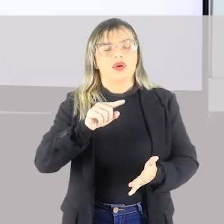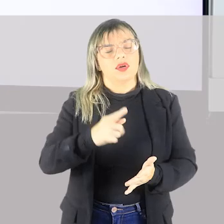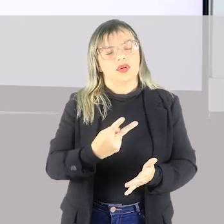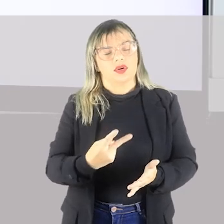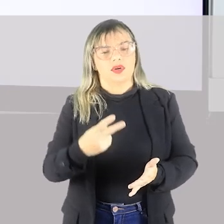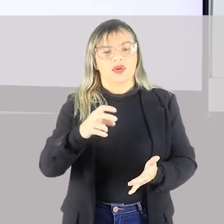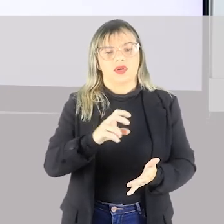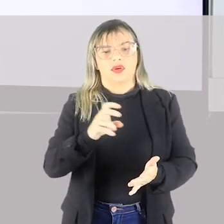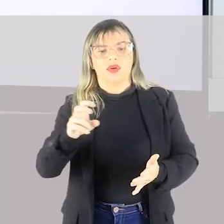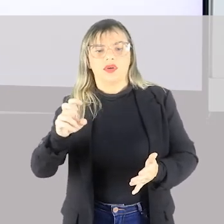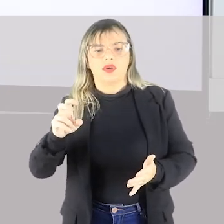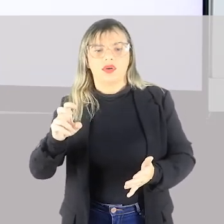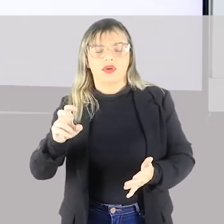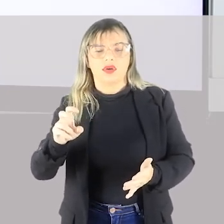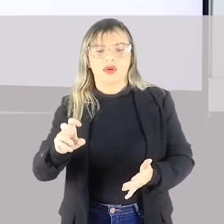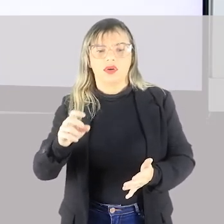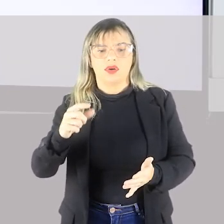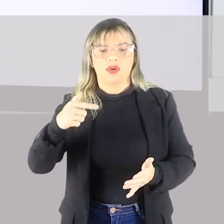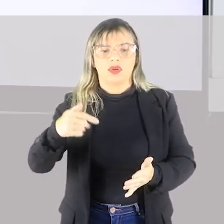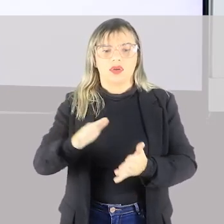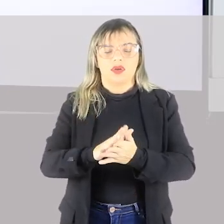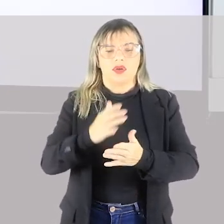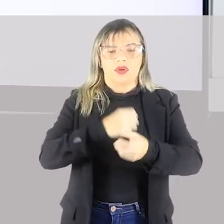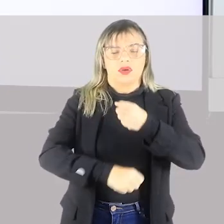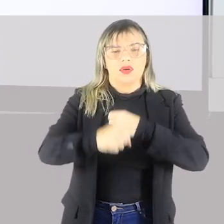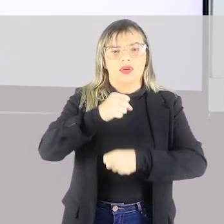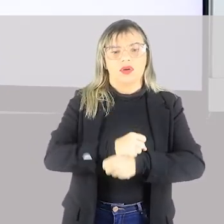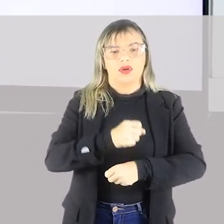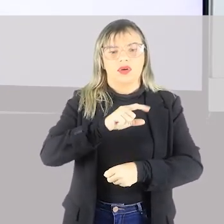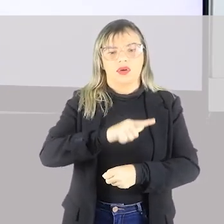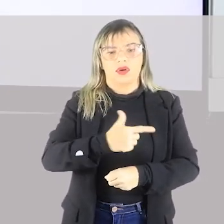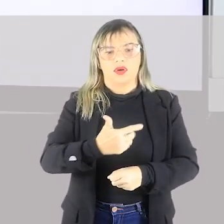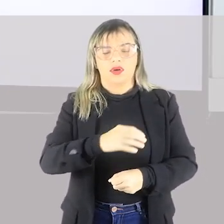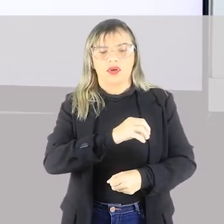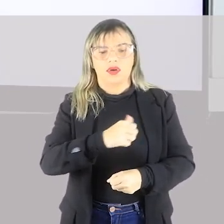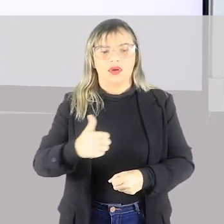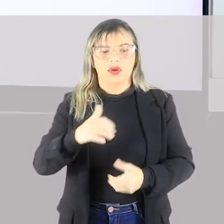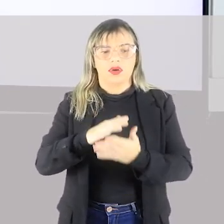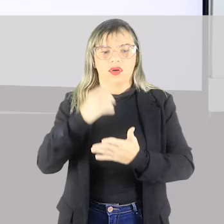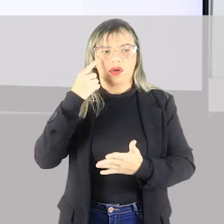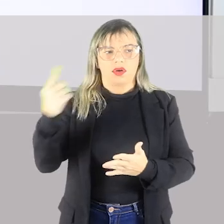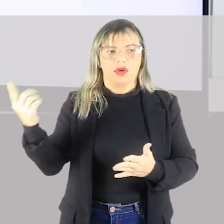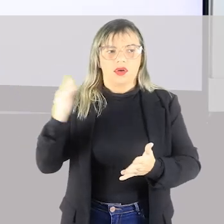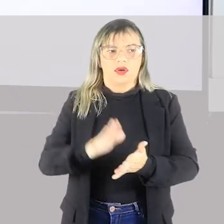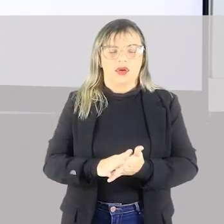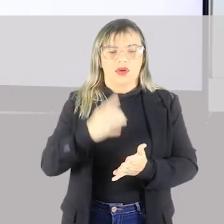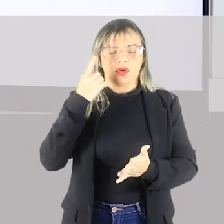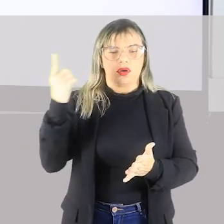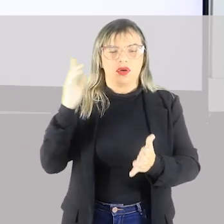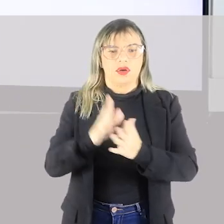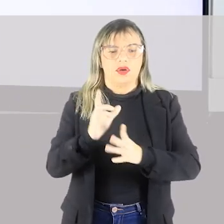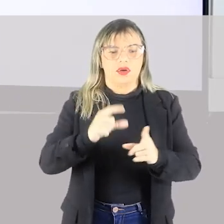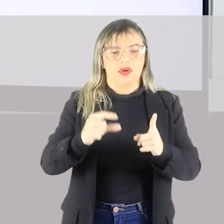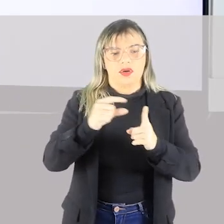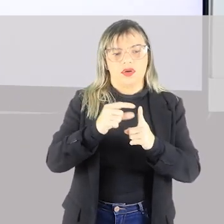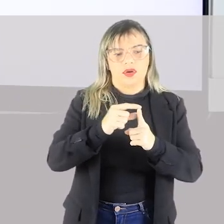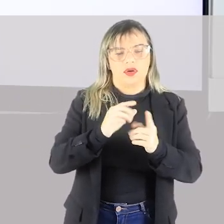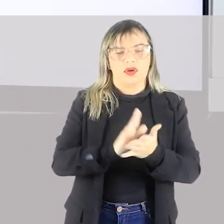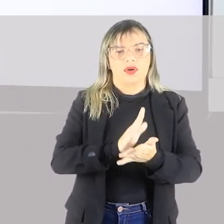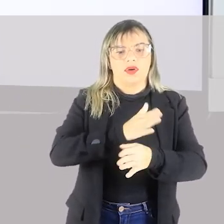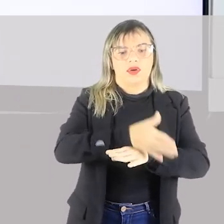10.257 de 2001. Atenção para esses verbos aqui, ó, para essas etapas, melhor dizendo. Participar da